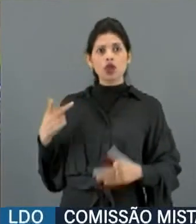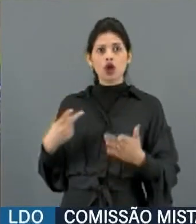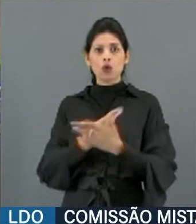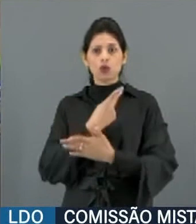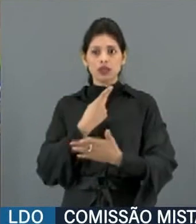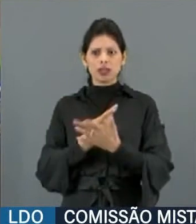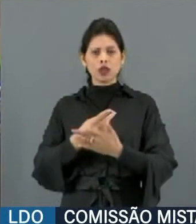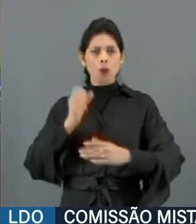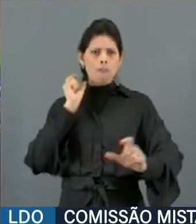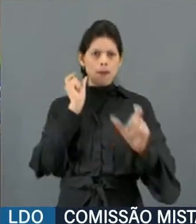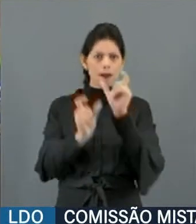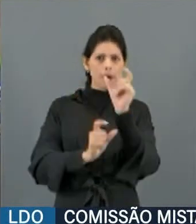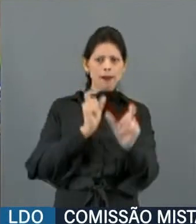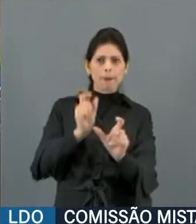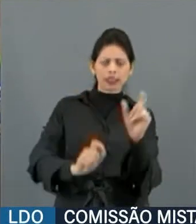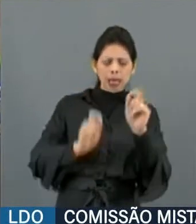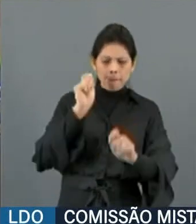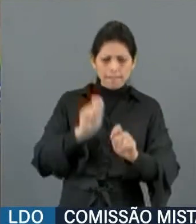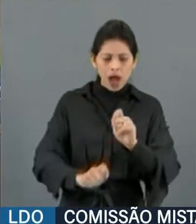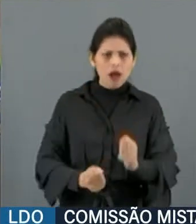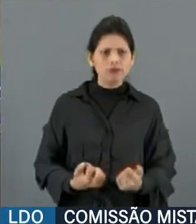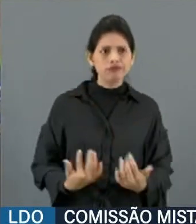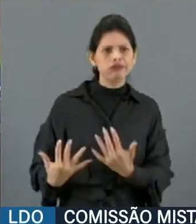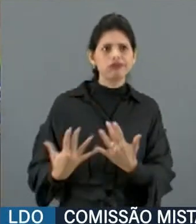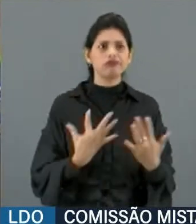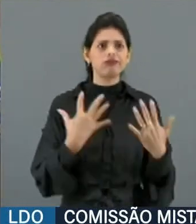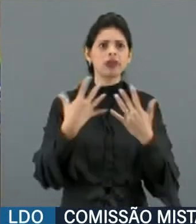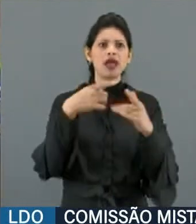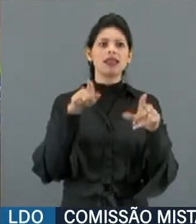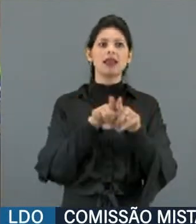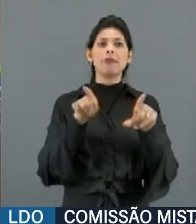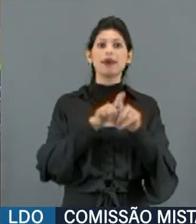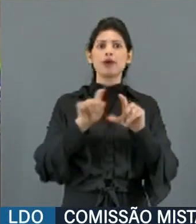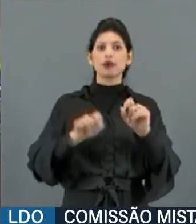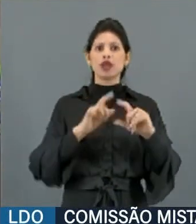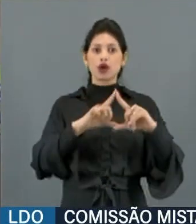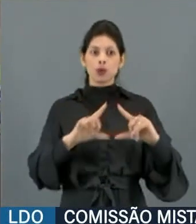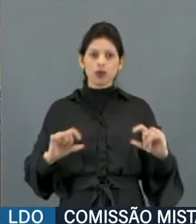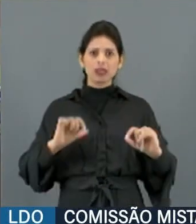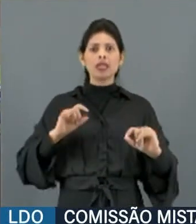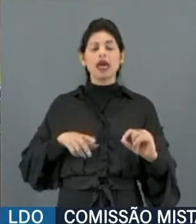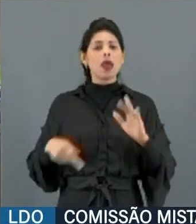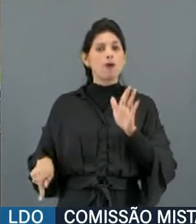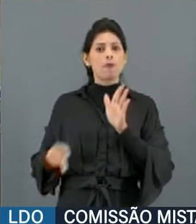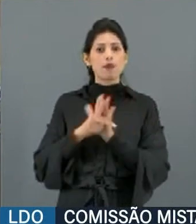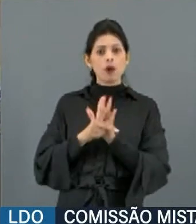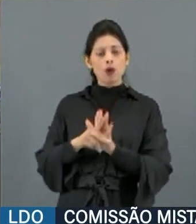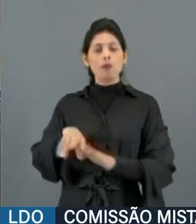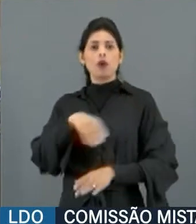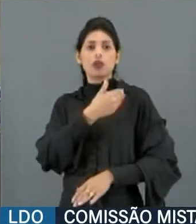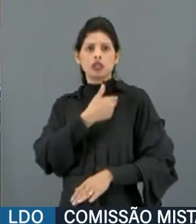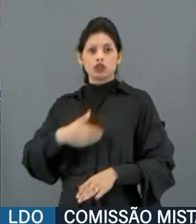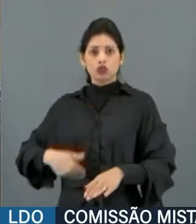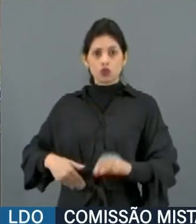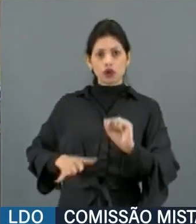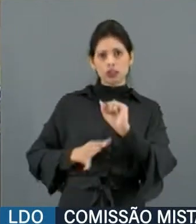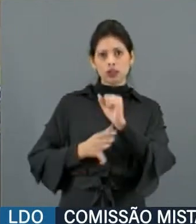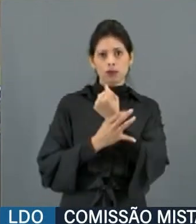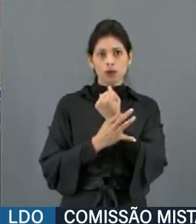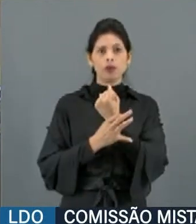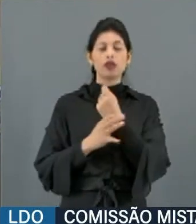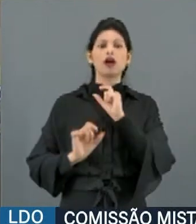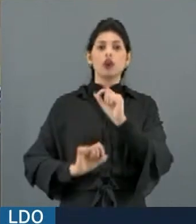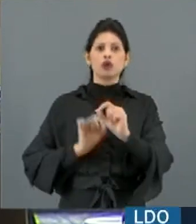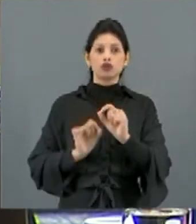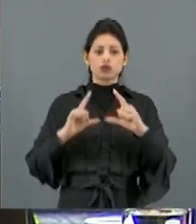de ônibus no centro da cidade, a responsabilidade para reprimir tais atos era exclusiva da Segurança Pública de Brasília. Isso não é atribuição do Ministério